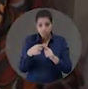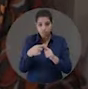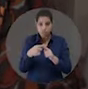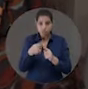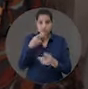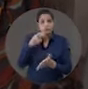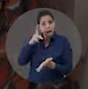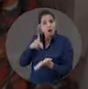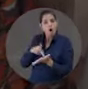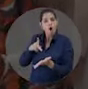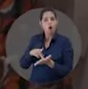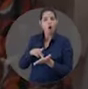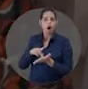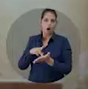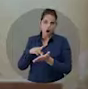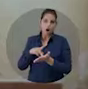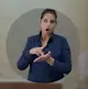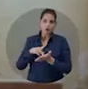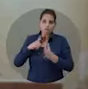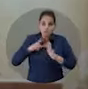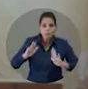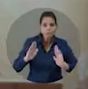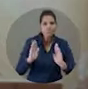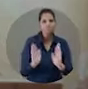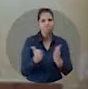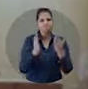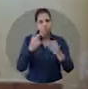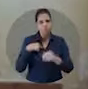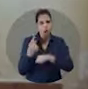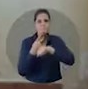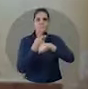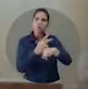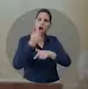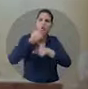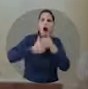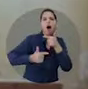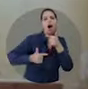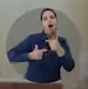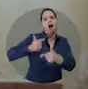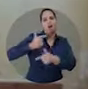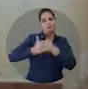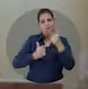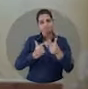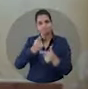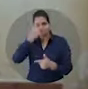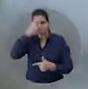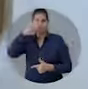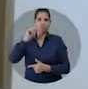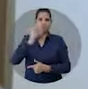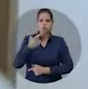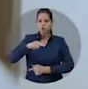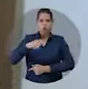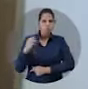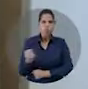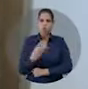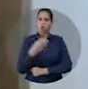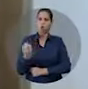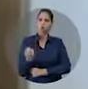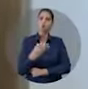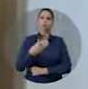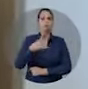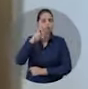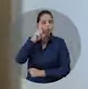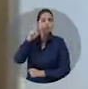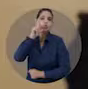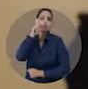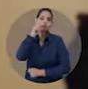está falando de verdade. Com isso, nos estimula a buscar, a trabalhar, a criar, a reinventar cada